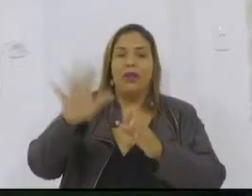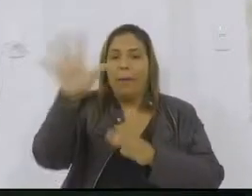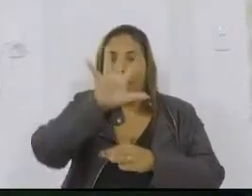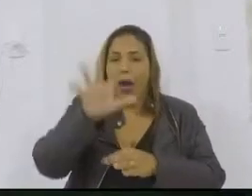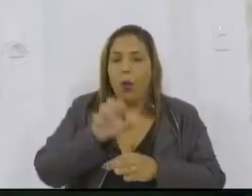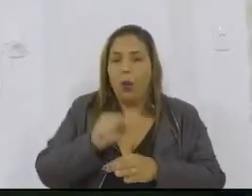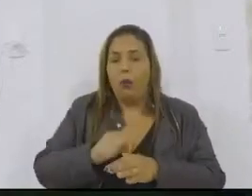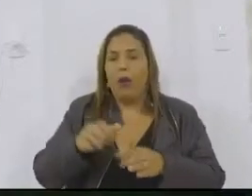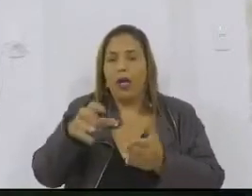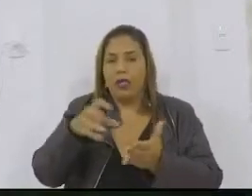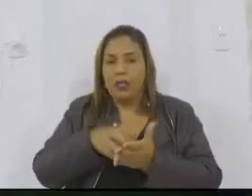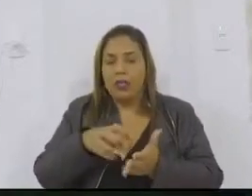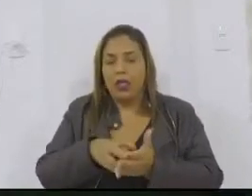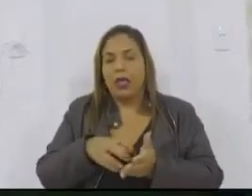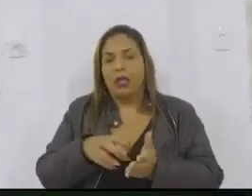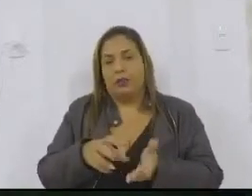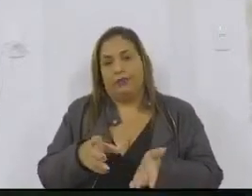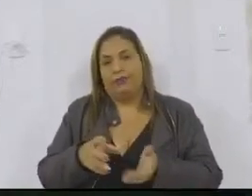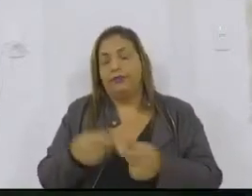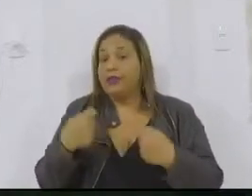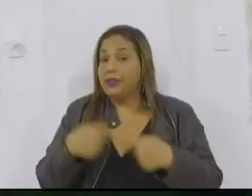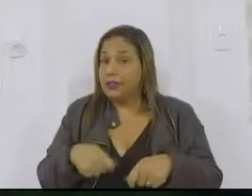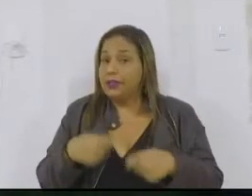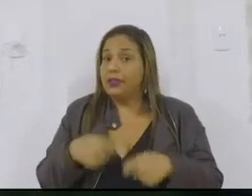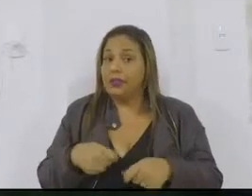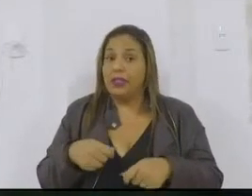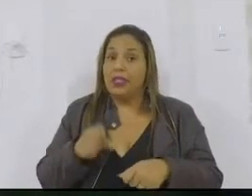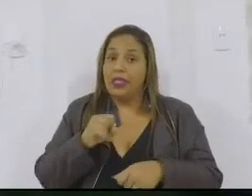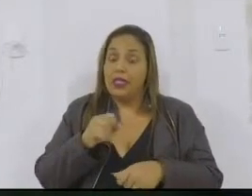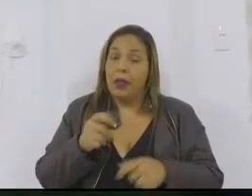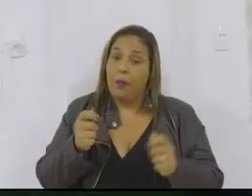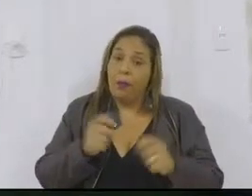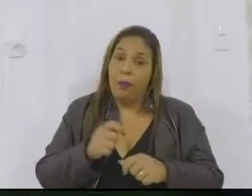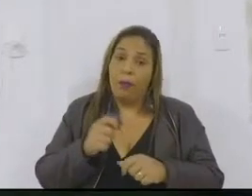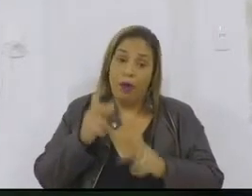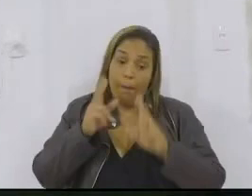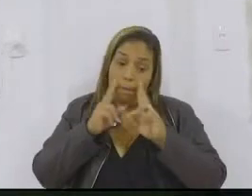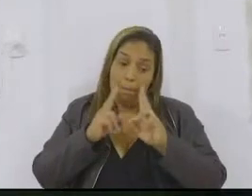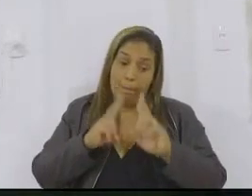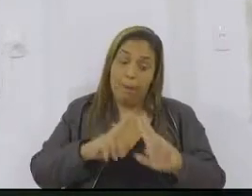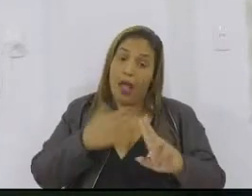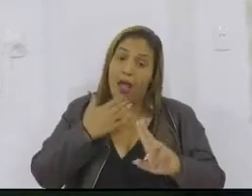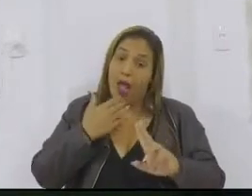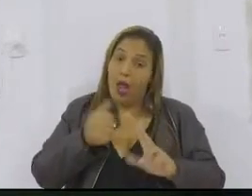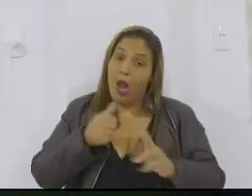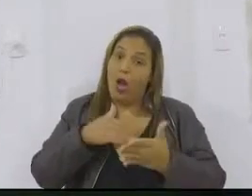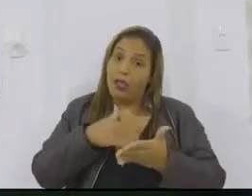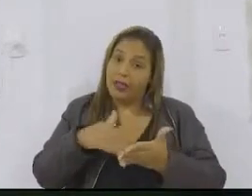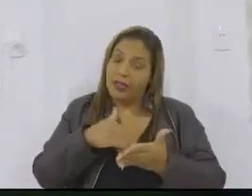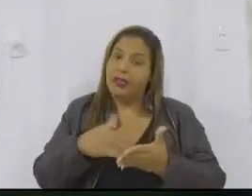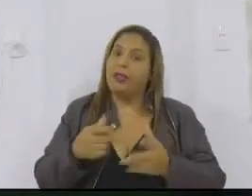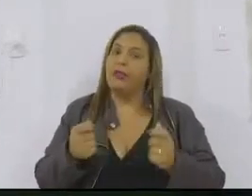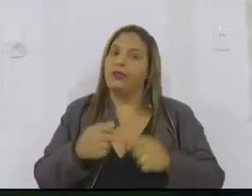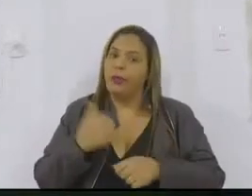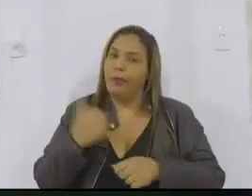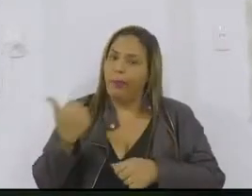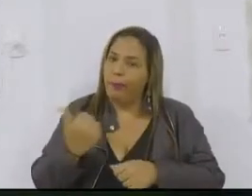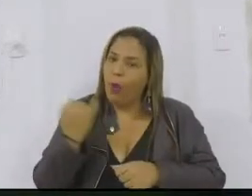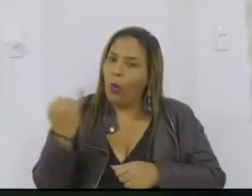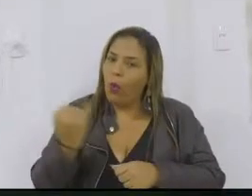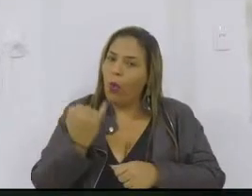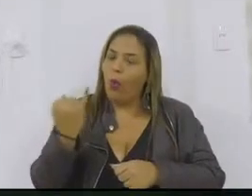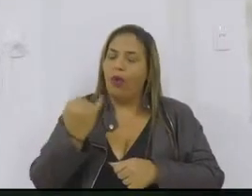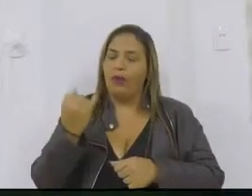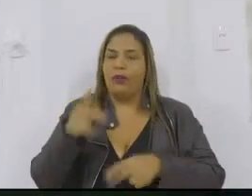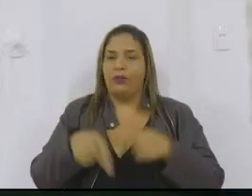Peão. Então, se o secretário pudesse dar uma atenção melhor a essa parte, essa situação aí, seria muito importante para a